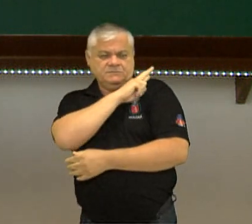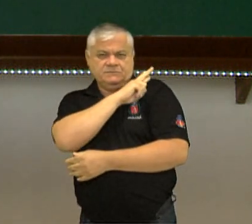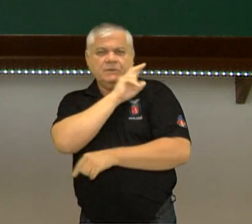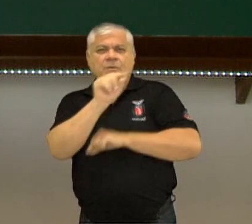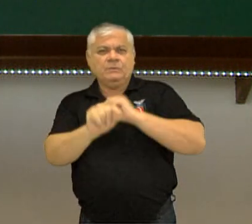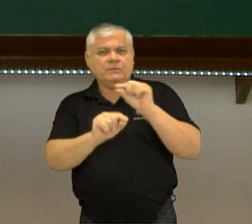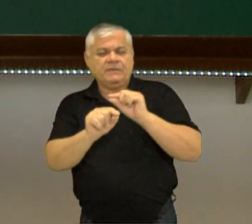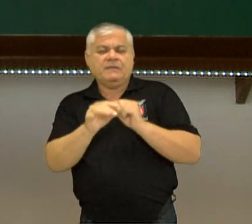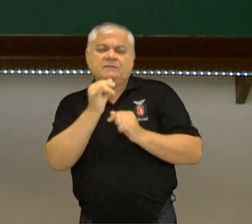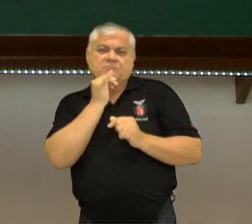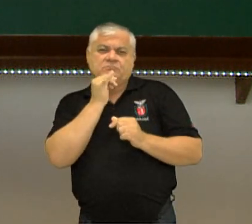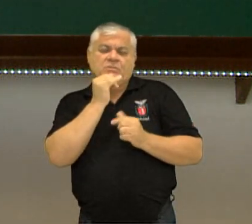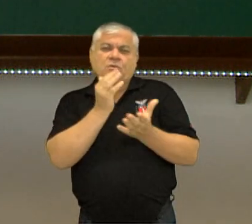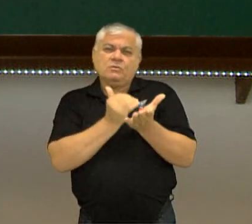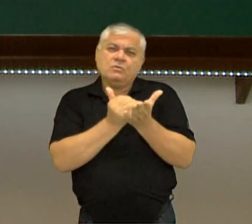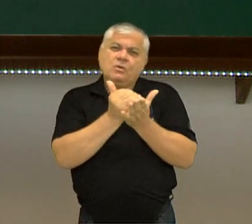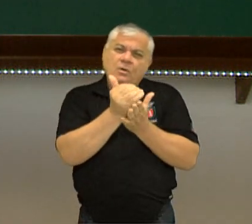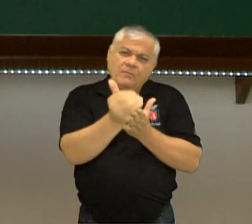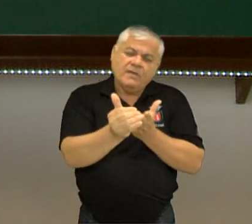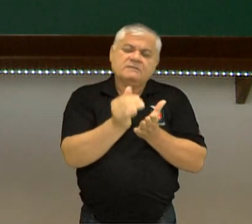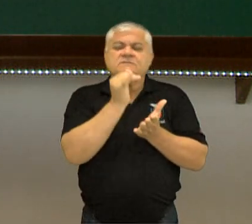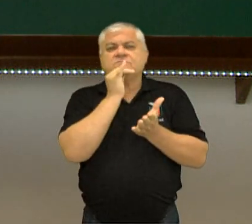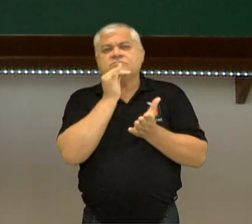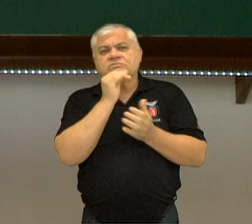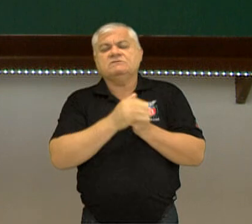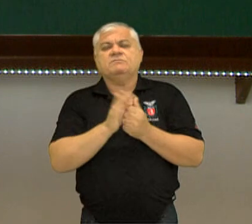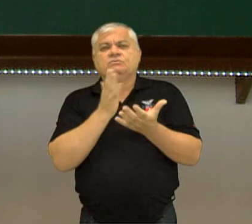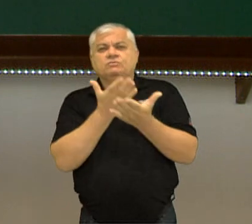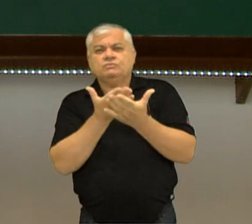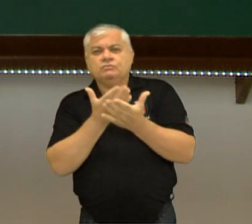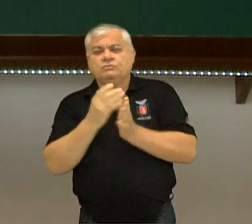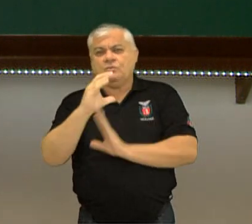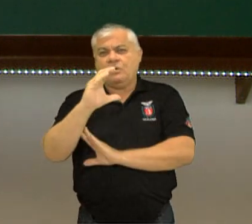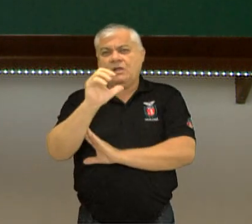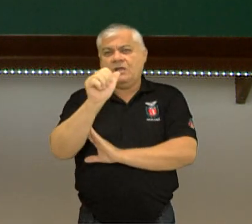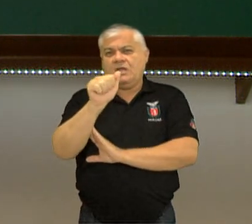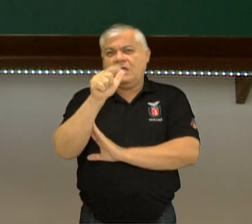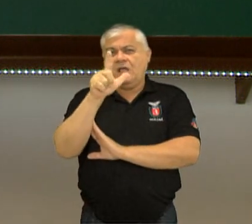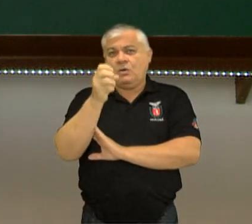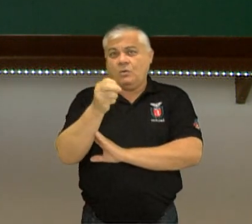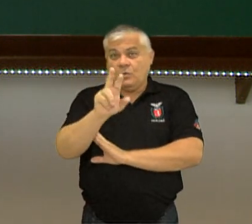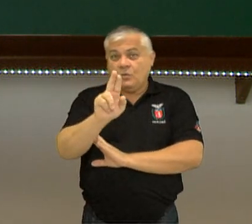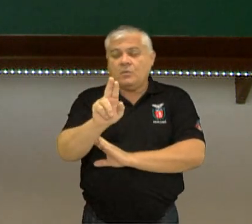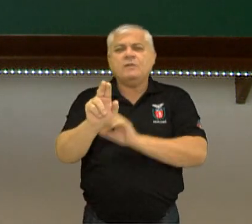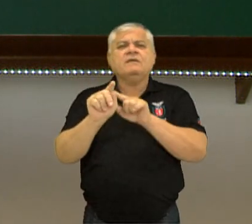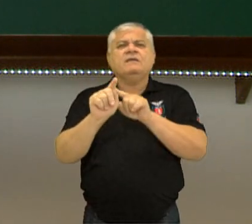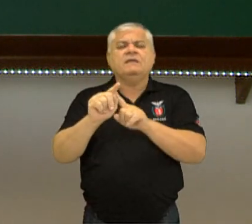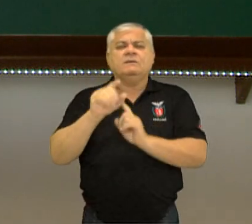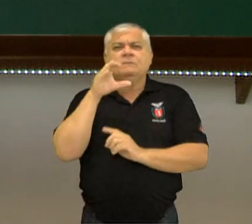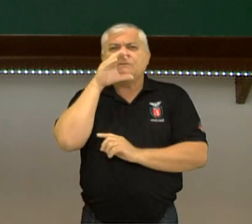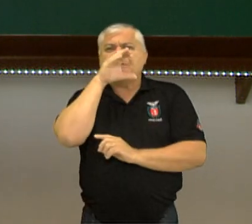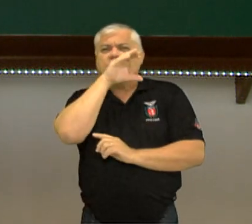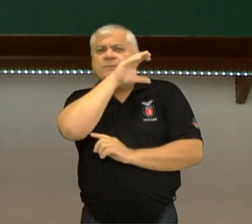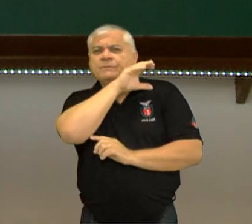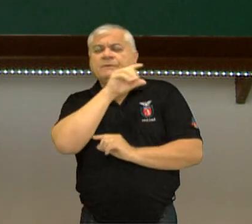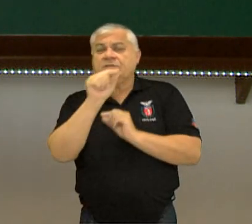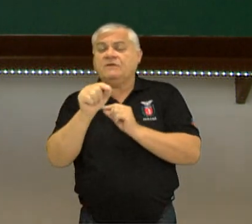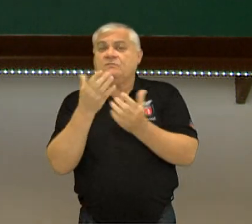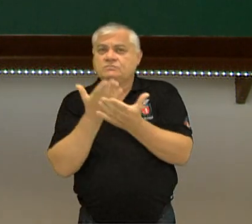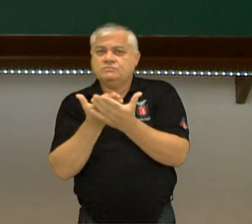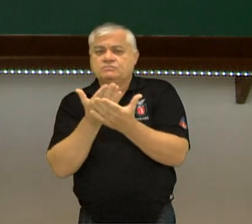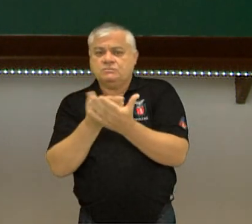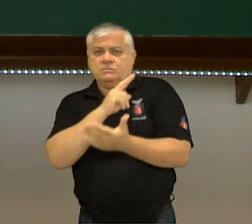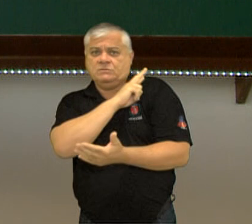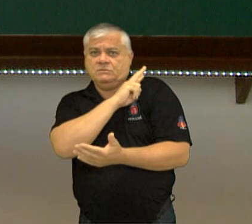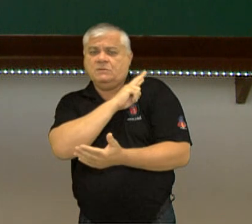ela começa com a parte do estudo do calor. E pessoal, você estudante, você não pode sair da segunda série